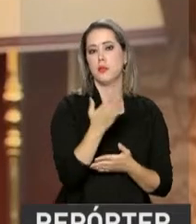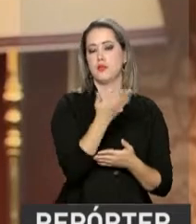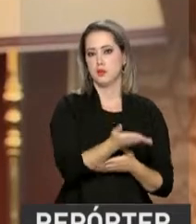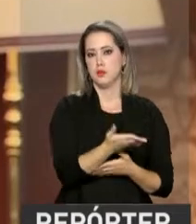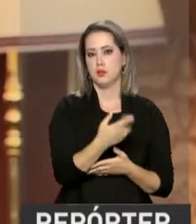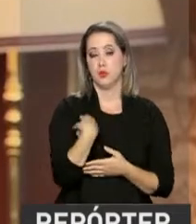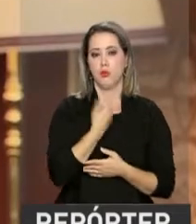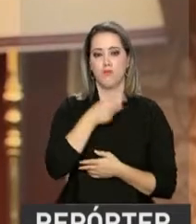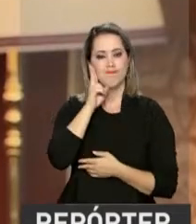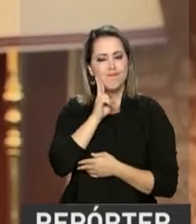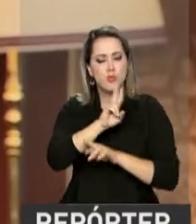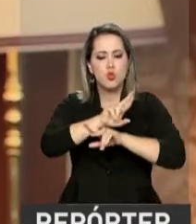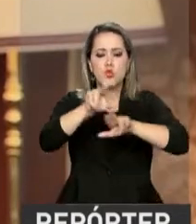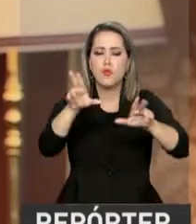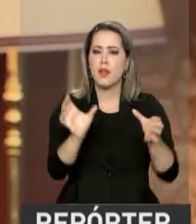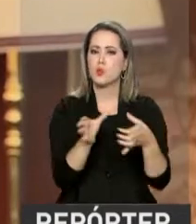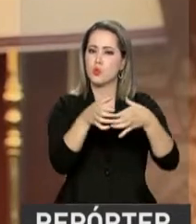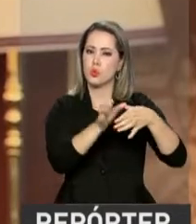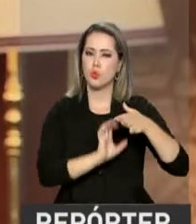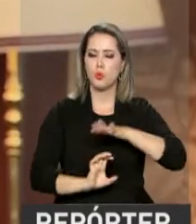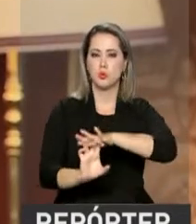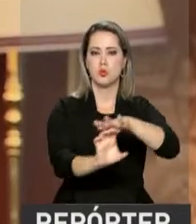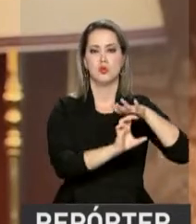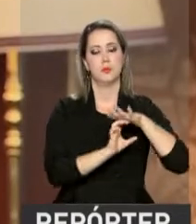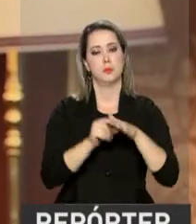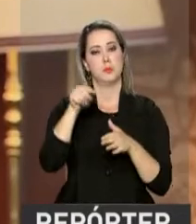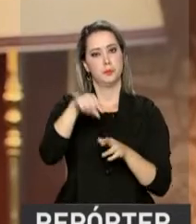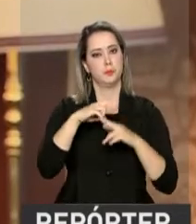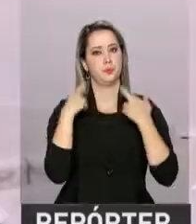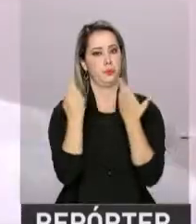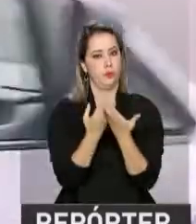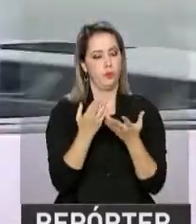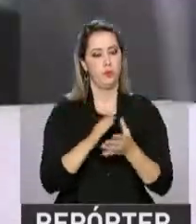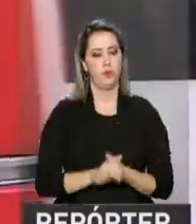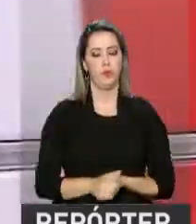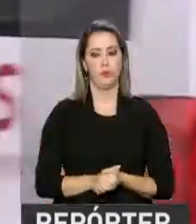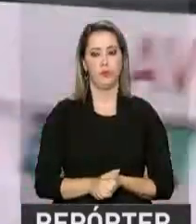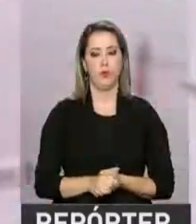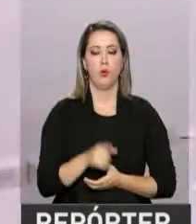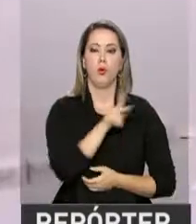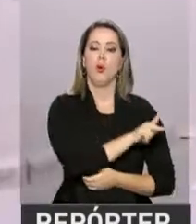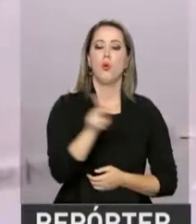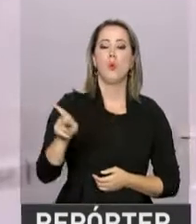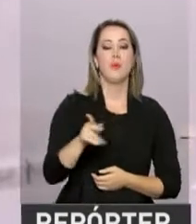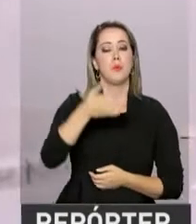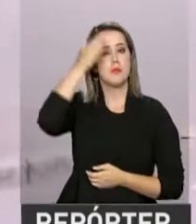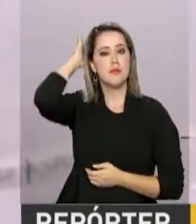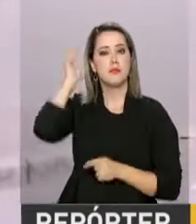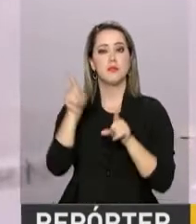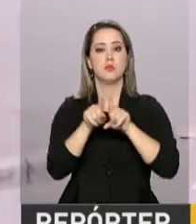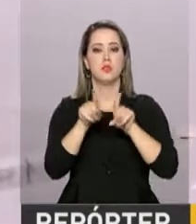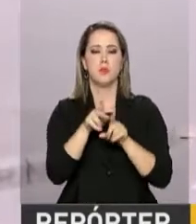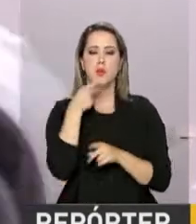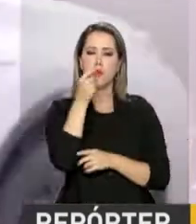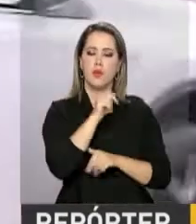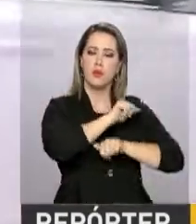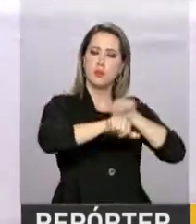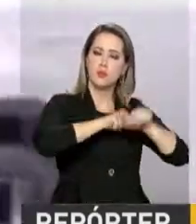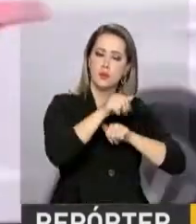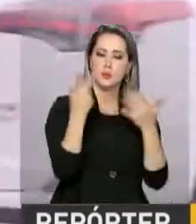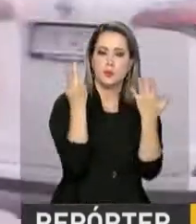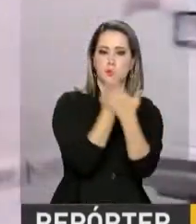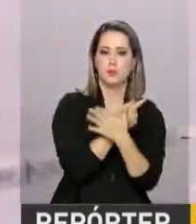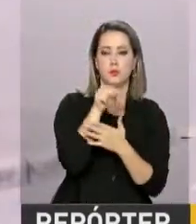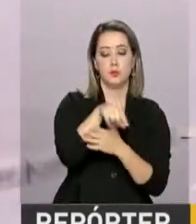vários operadores desse segmento na reunião que tivemos o presidente michel temer também falou das mudanças que estão em curso